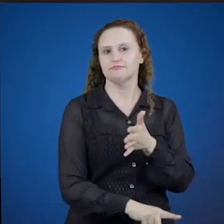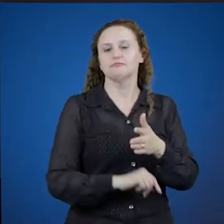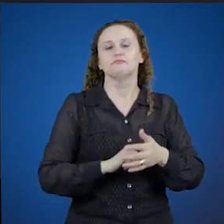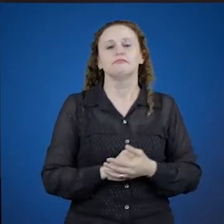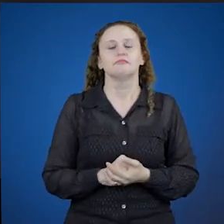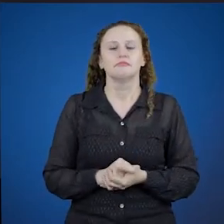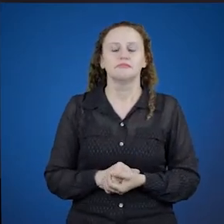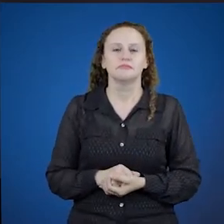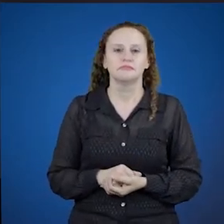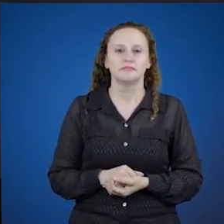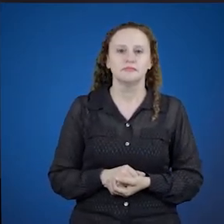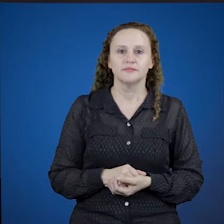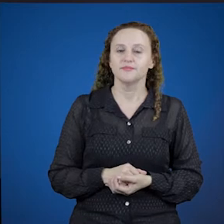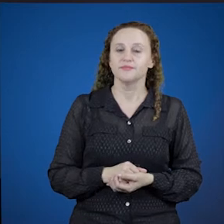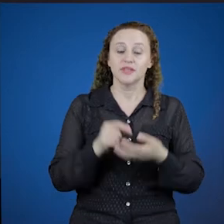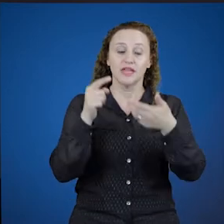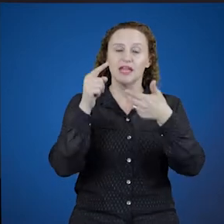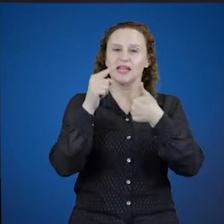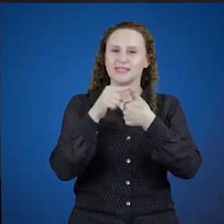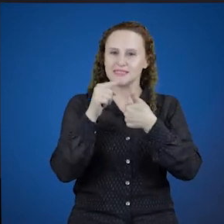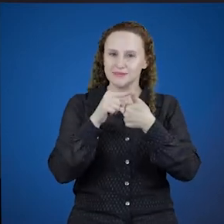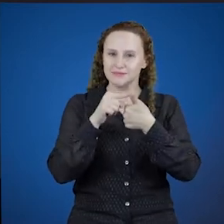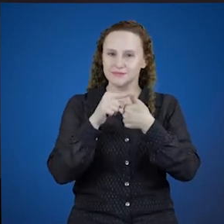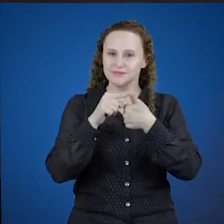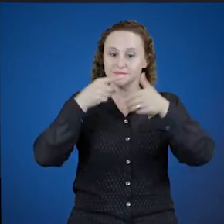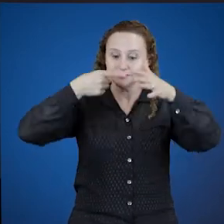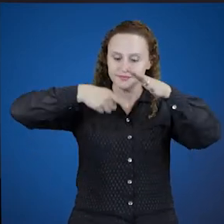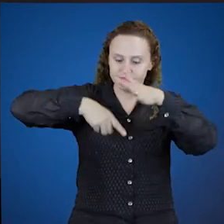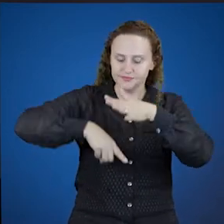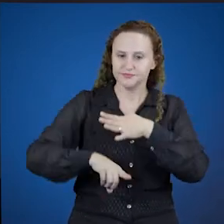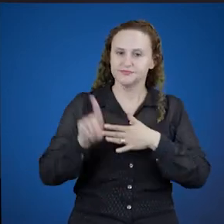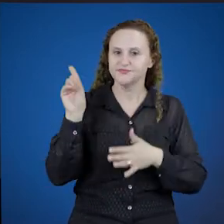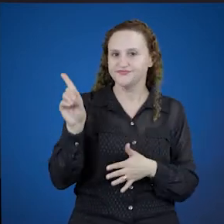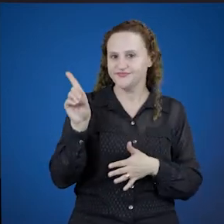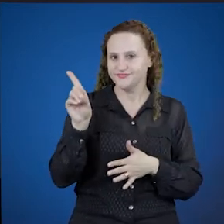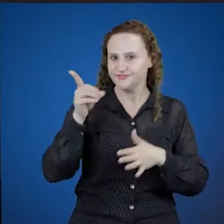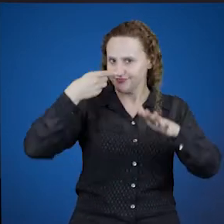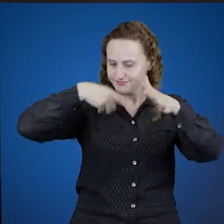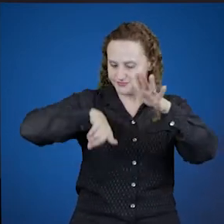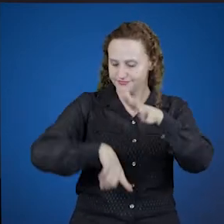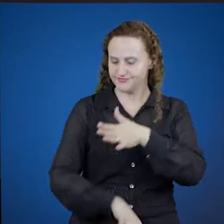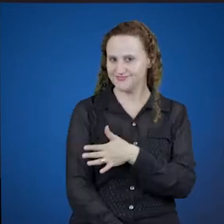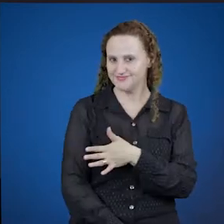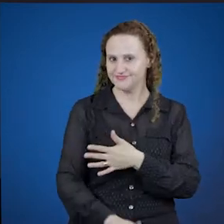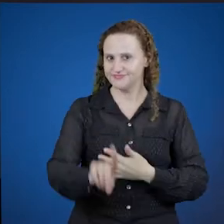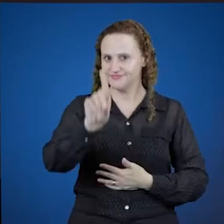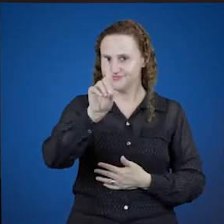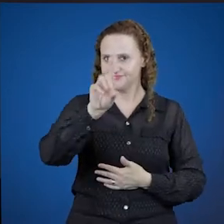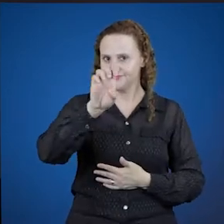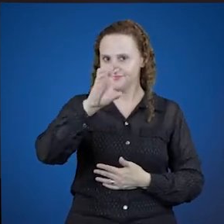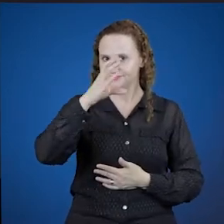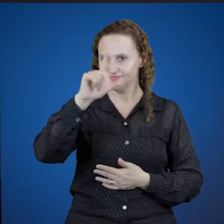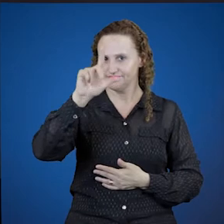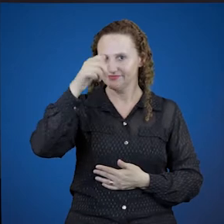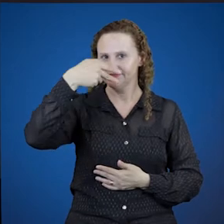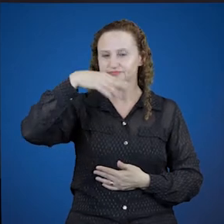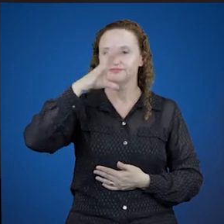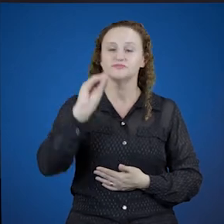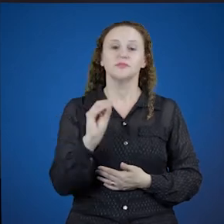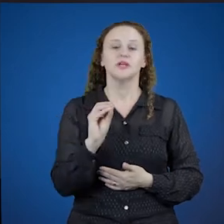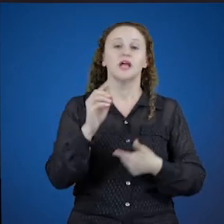declinação na 1ª declinação que é o nosso assunto hoje O